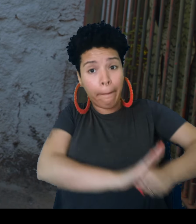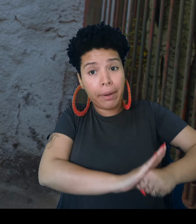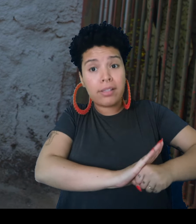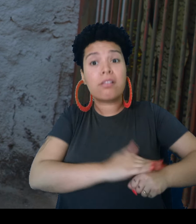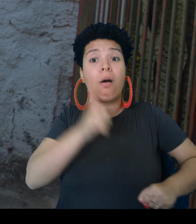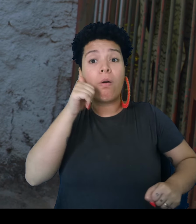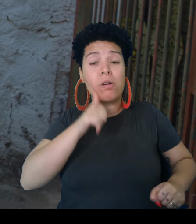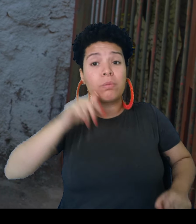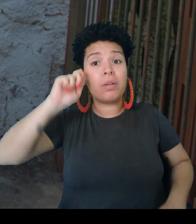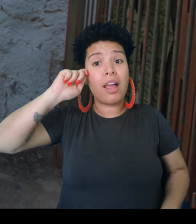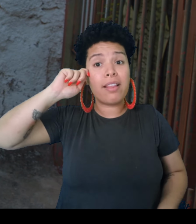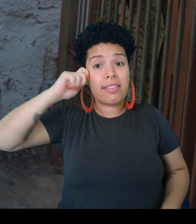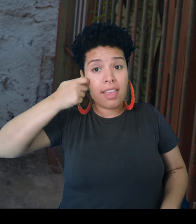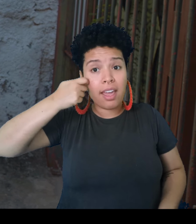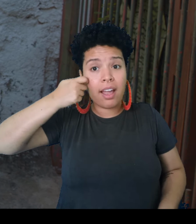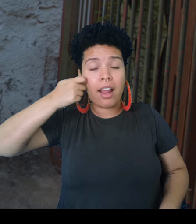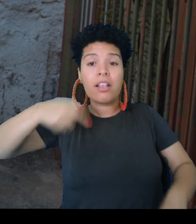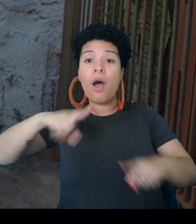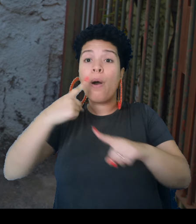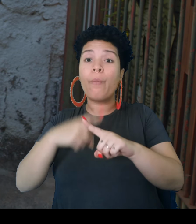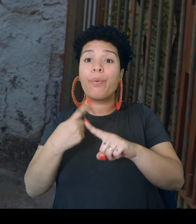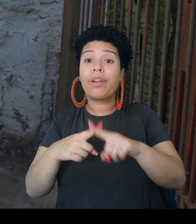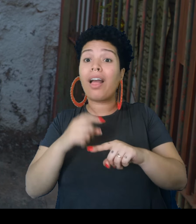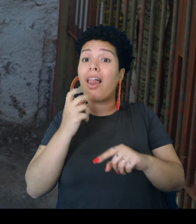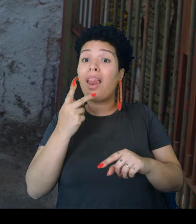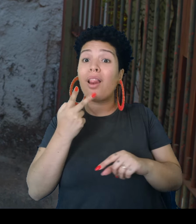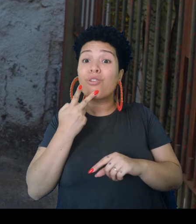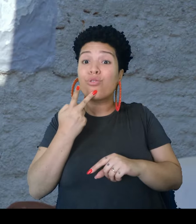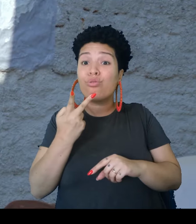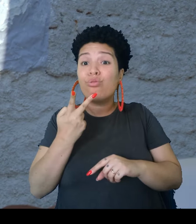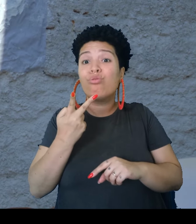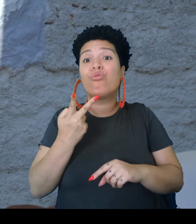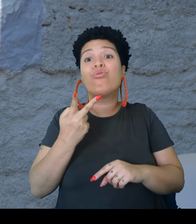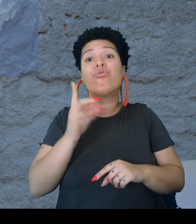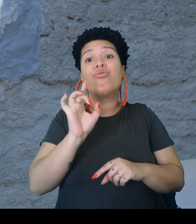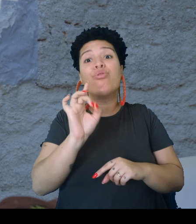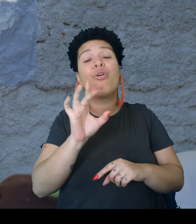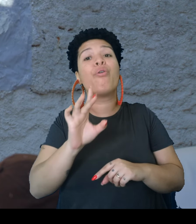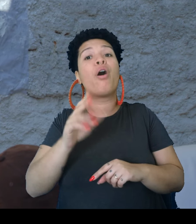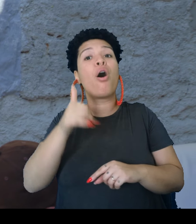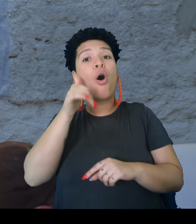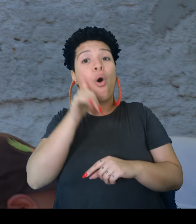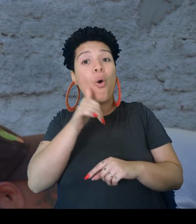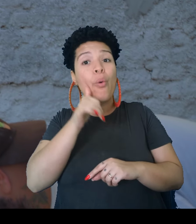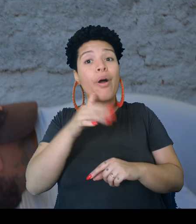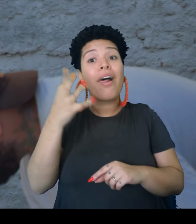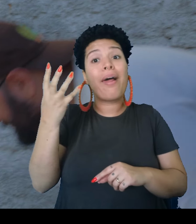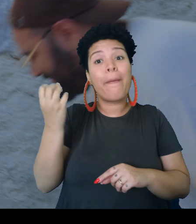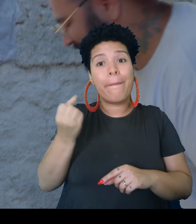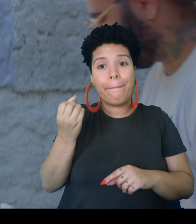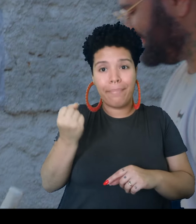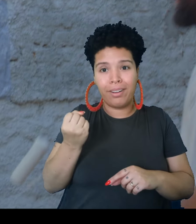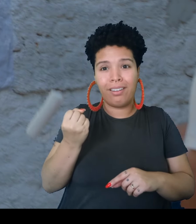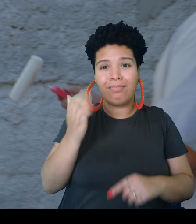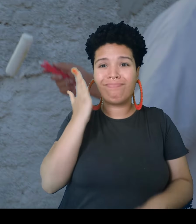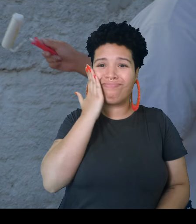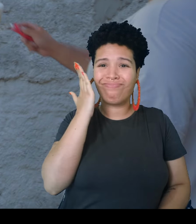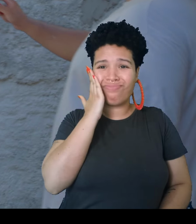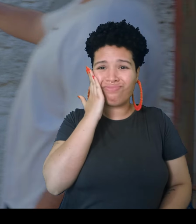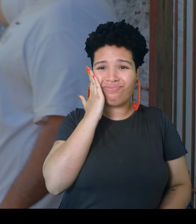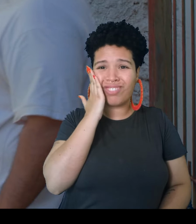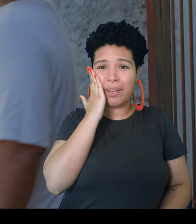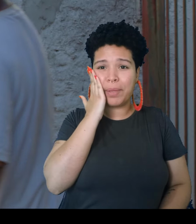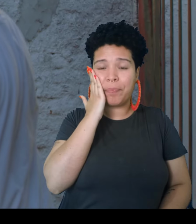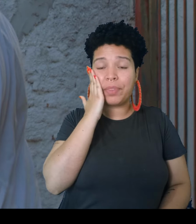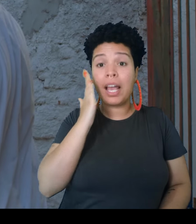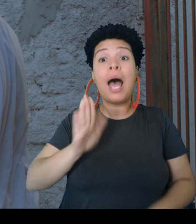Porém, mesmo com questões e críticas, a obra de Simone de Beauvoir vale e muito a pena ser estudada com atenção. Ela é uma